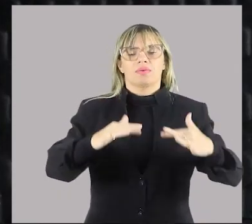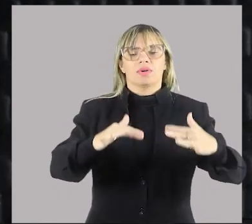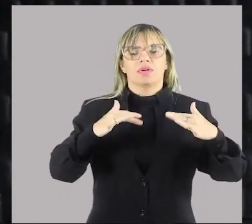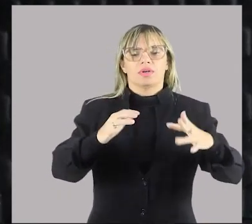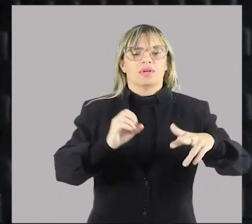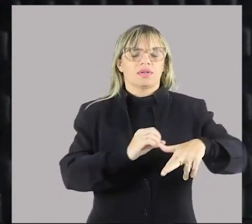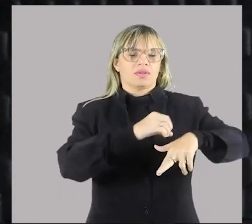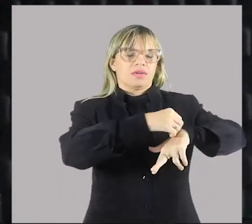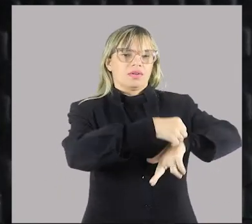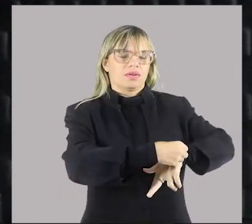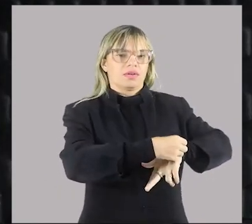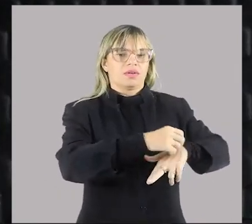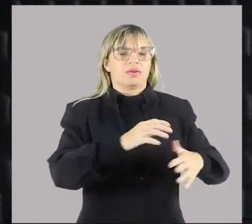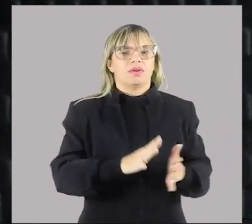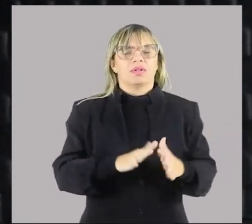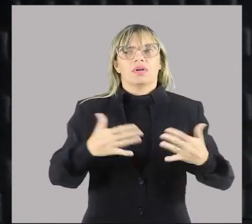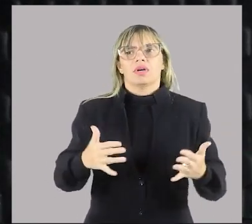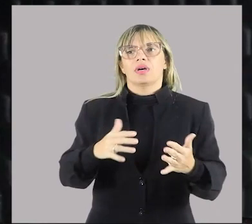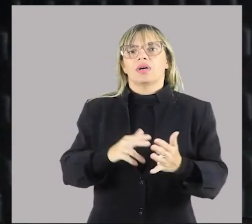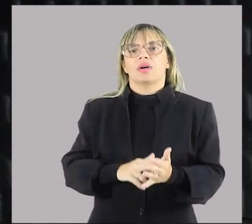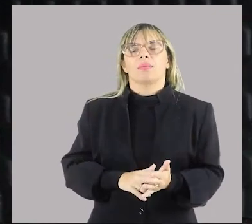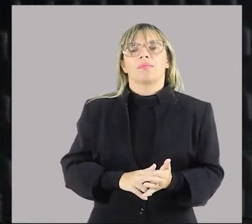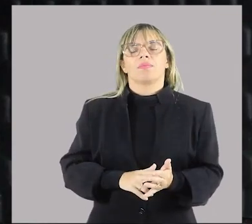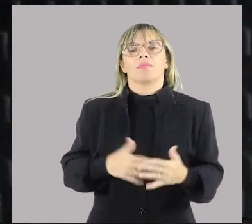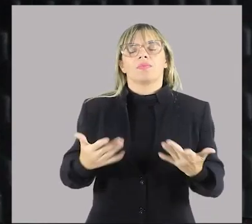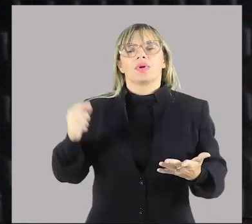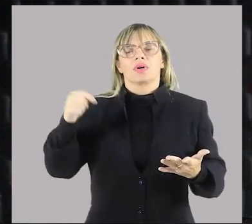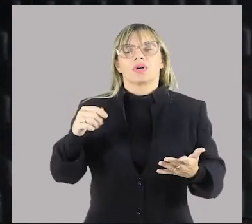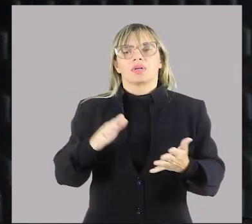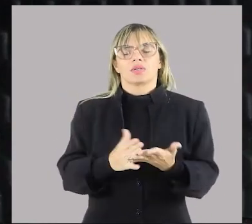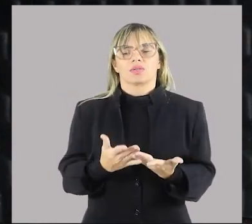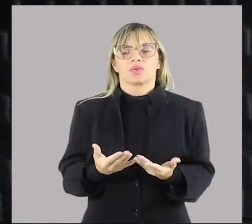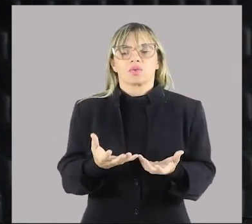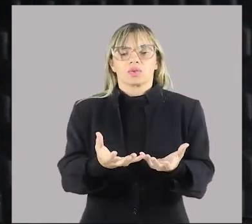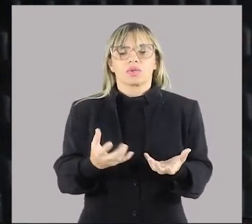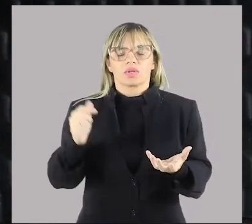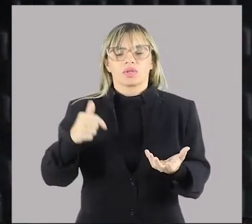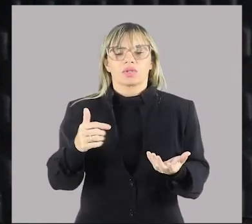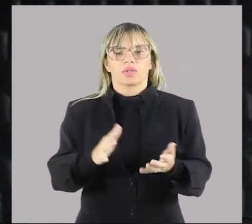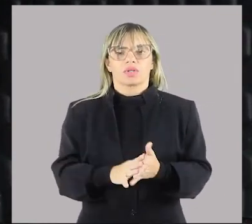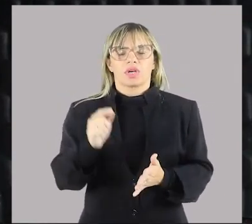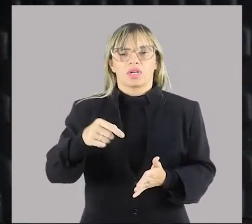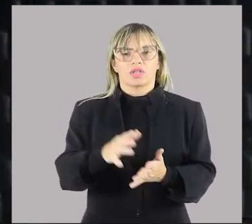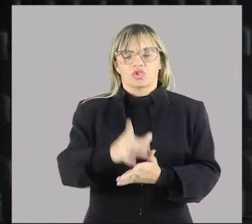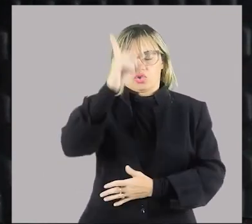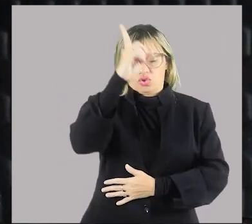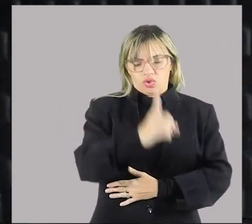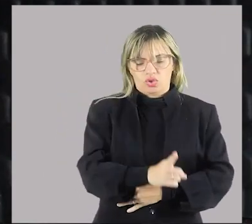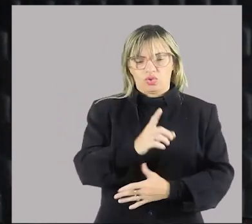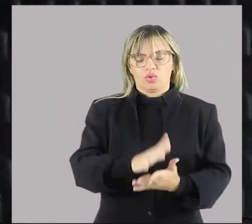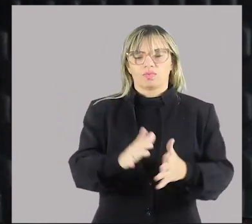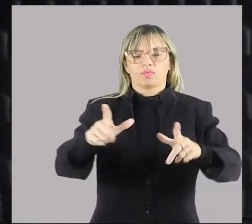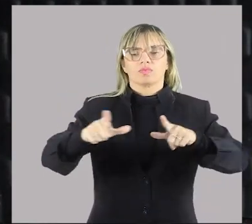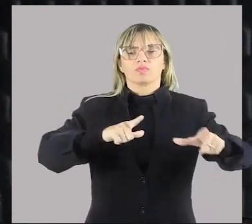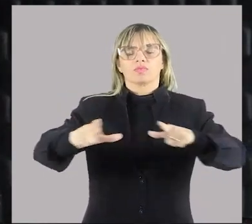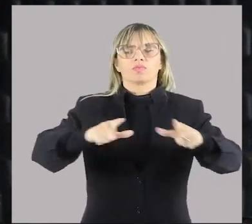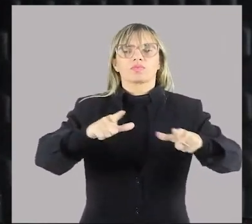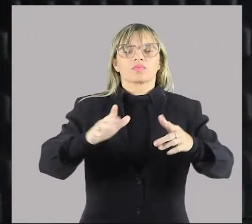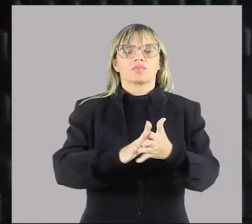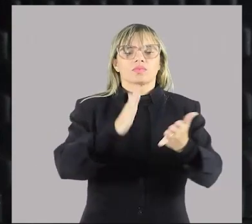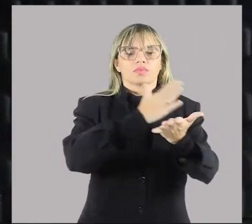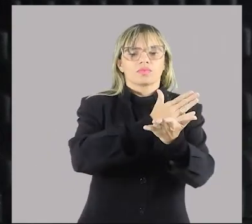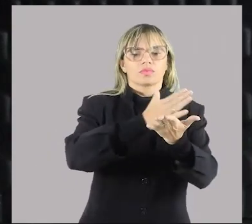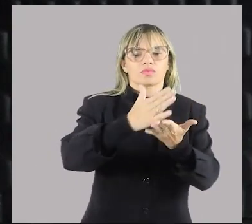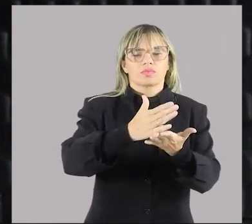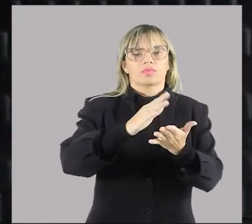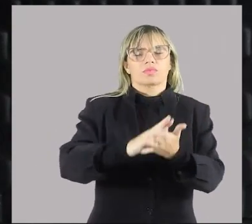deles? A grande demanda é principalmente direitos trabalhistas. Desde o começo